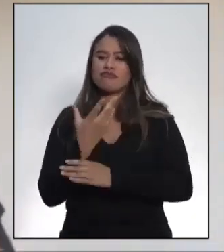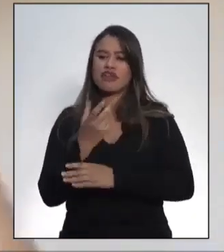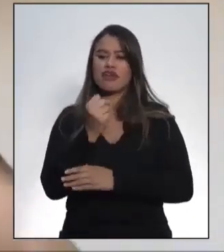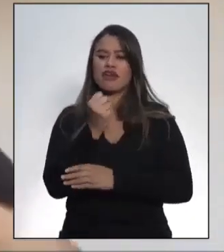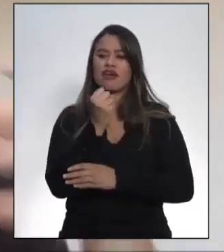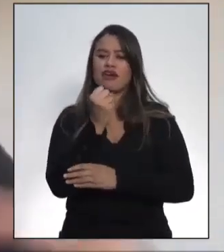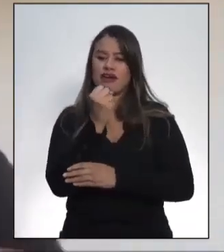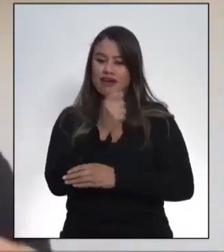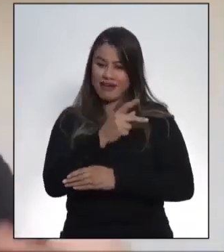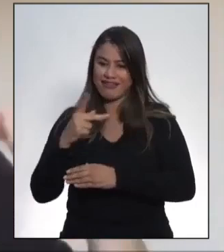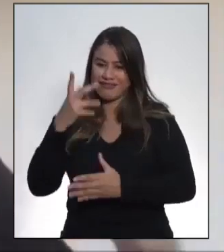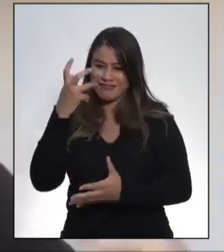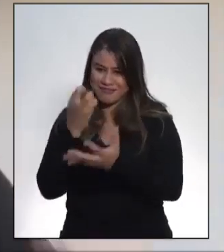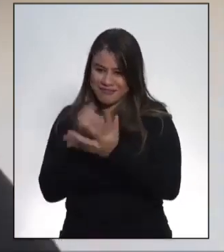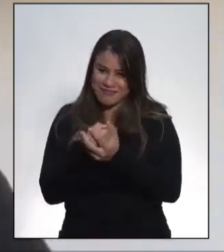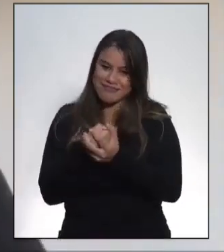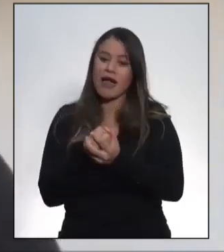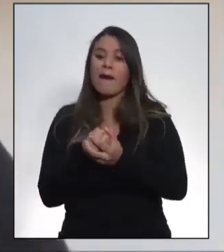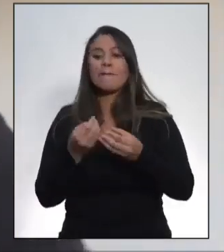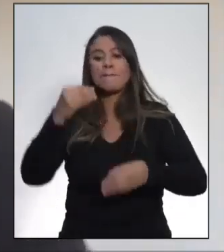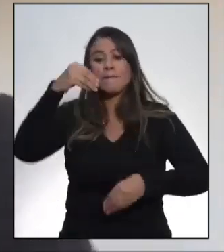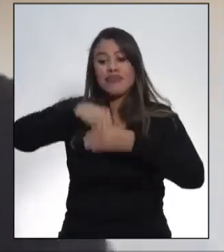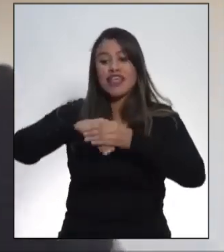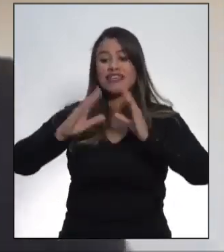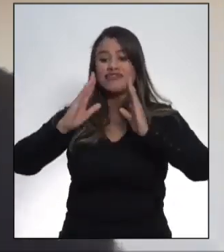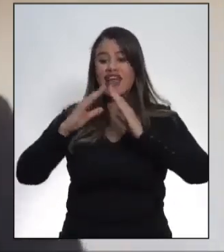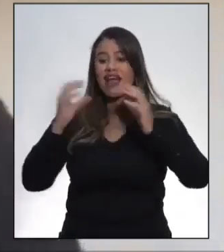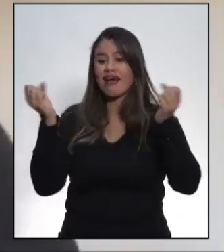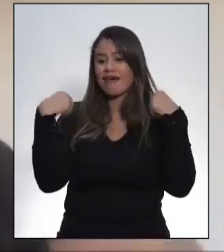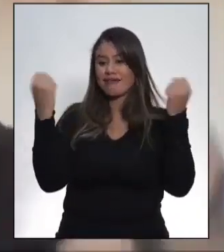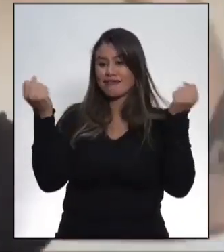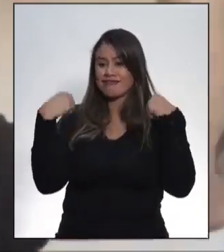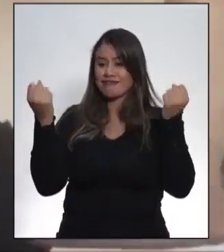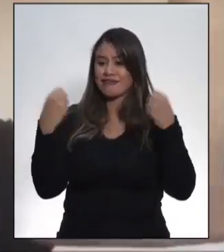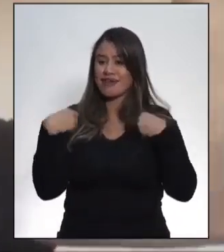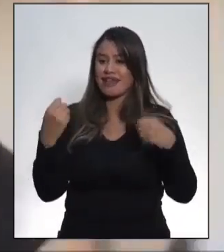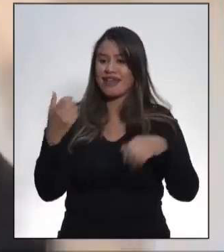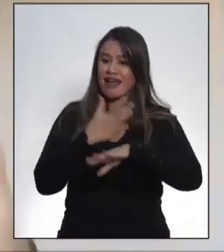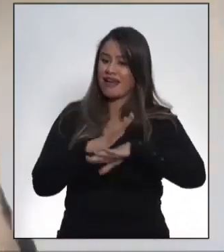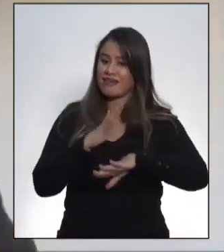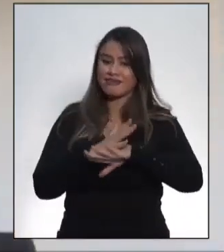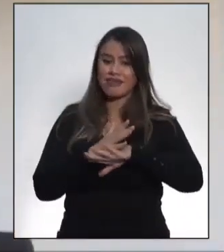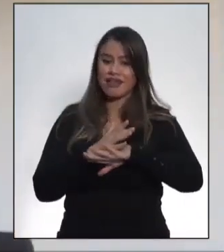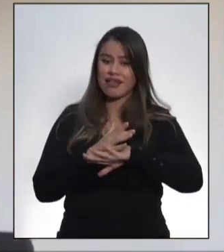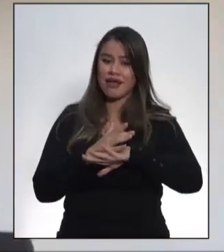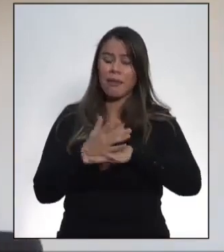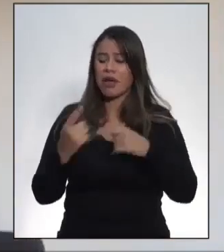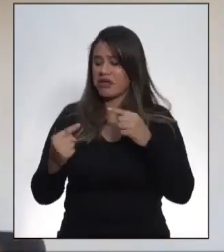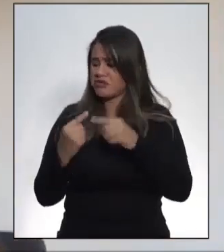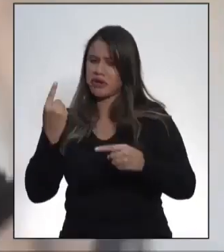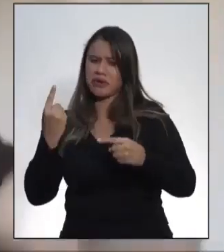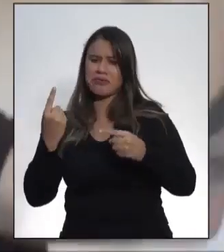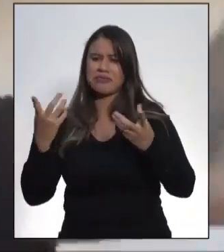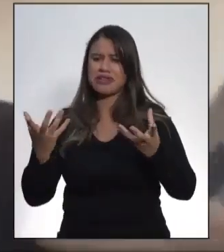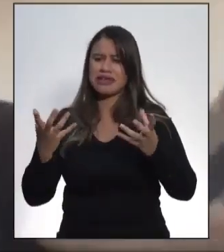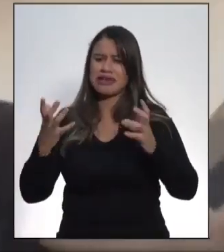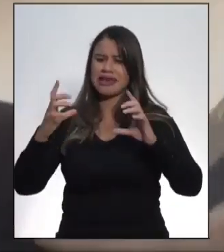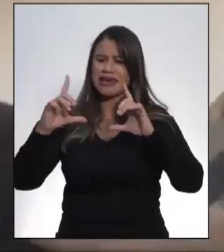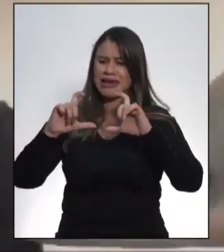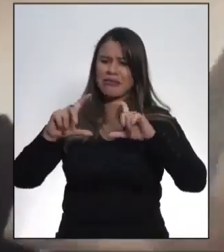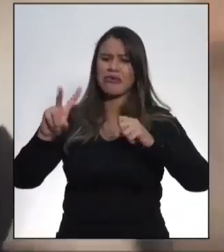para ajudar as pessoas a malharem de casa. Não tem nada a ver com fotografia de casamento ou